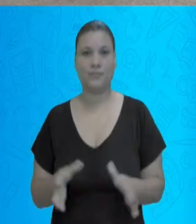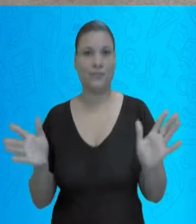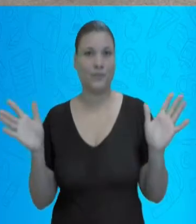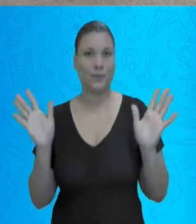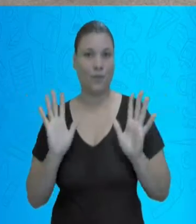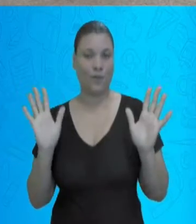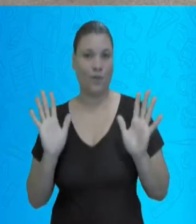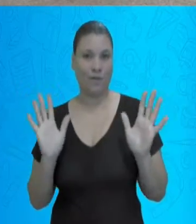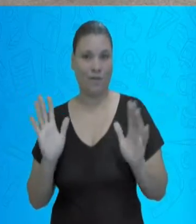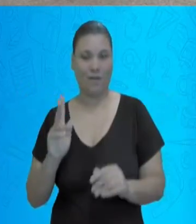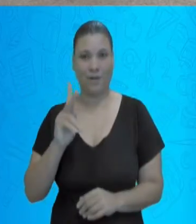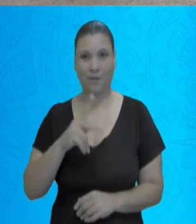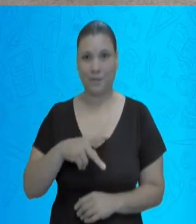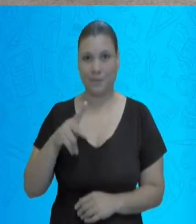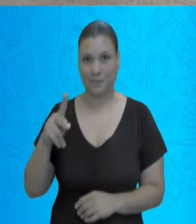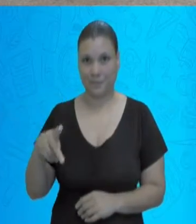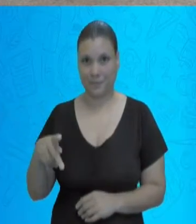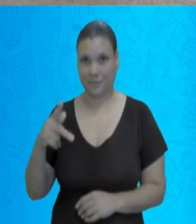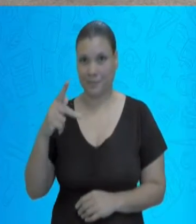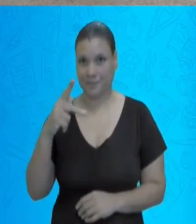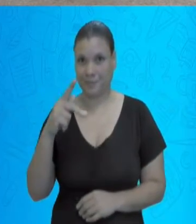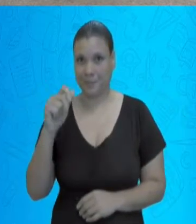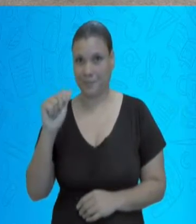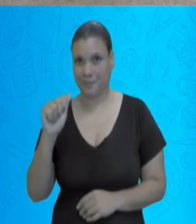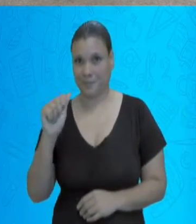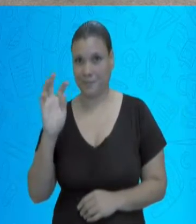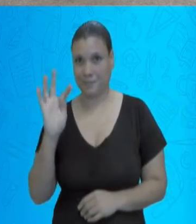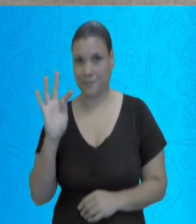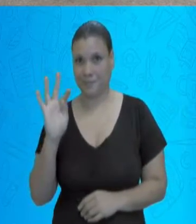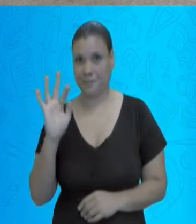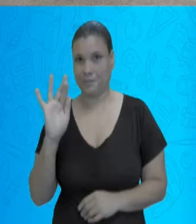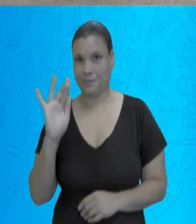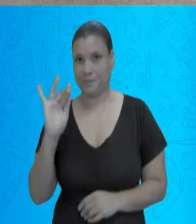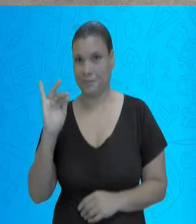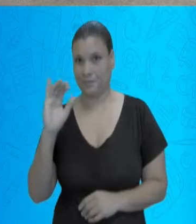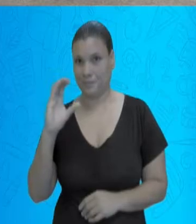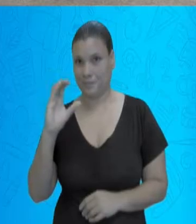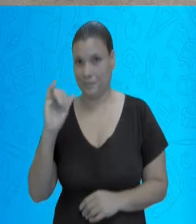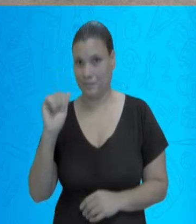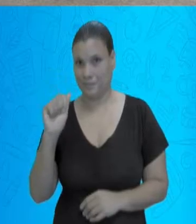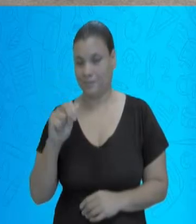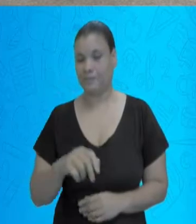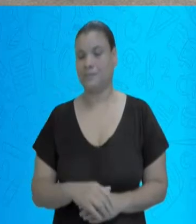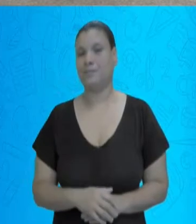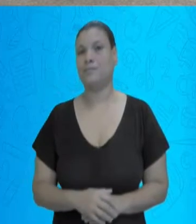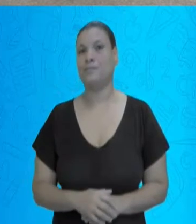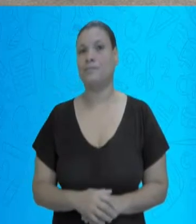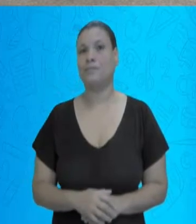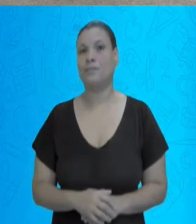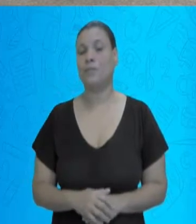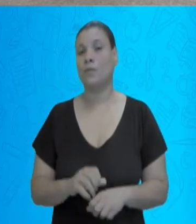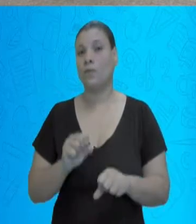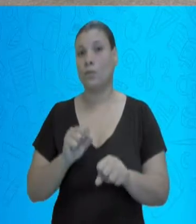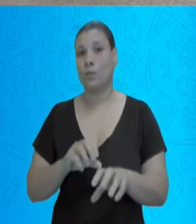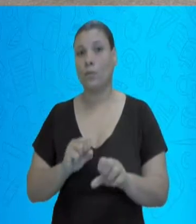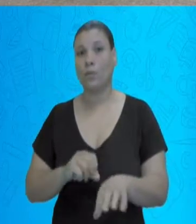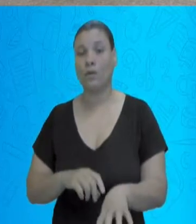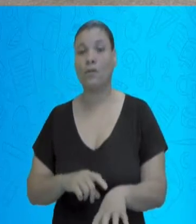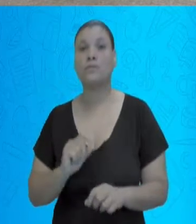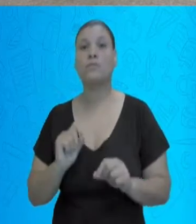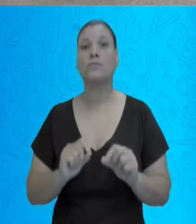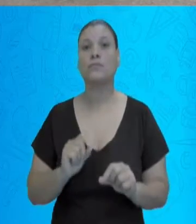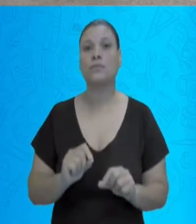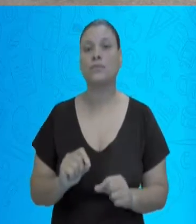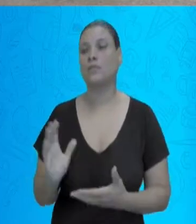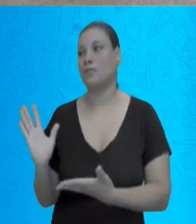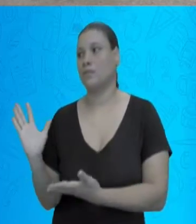Olá pessoal, estou aqui com mais uma aula de história para você. Sou a professora Patrícia, da Educação de Jovens e